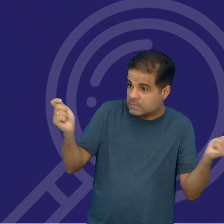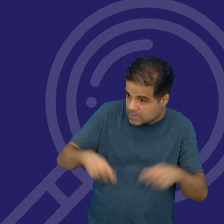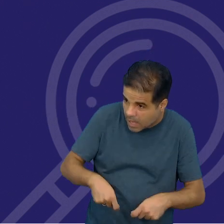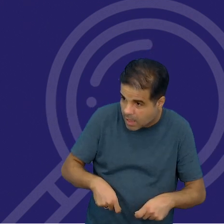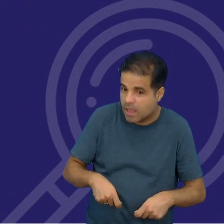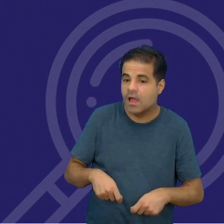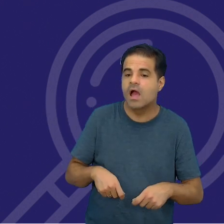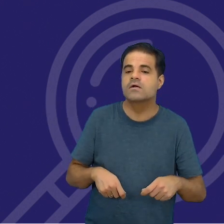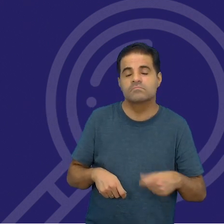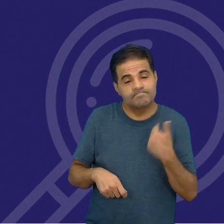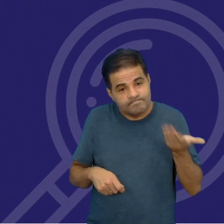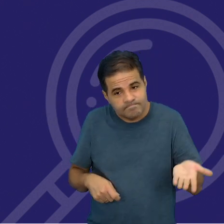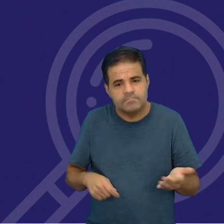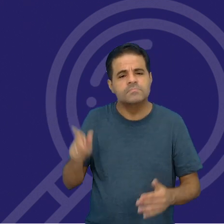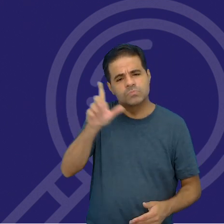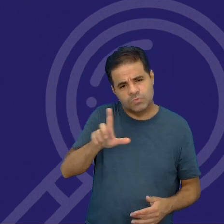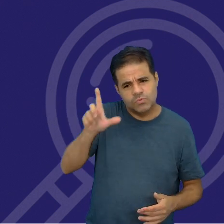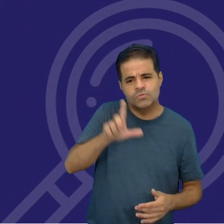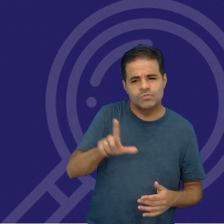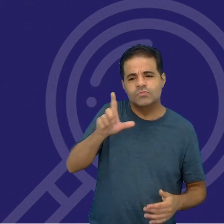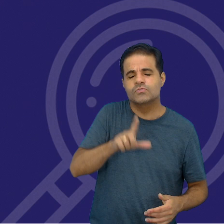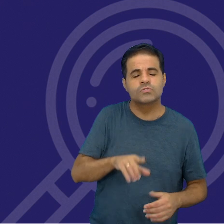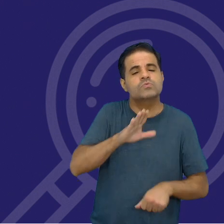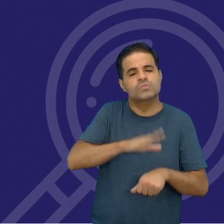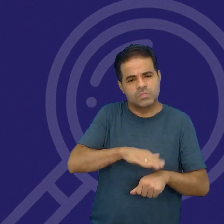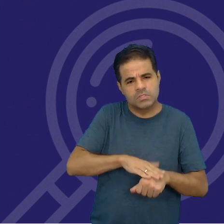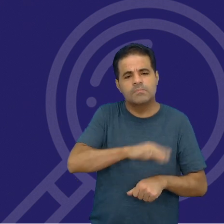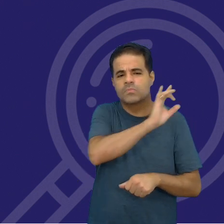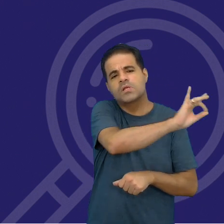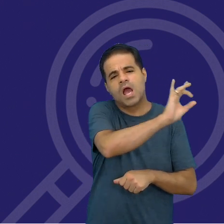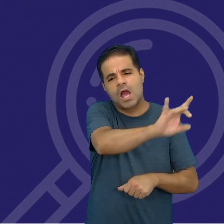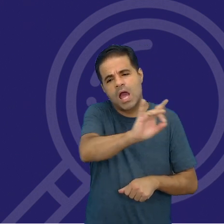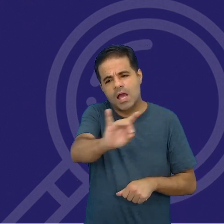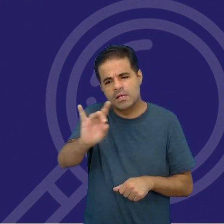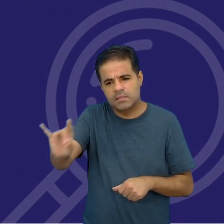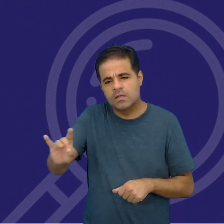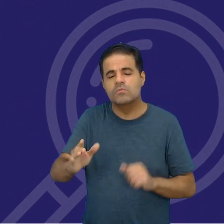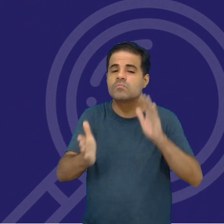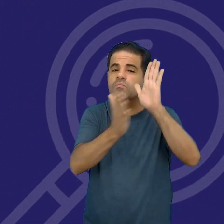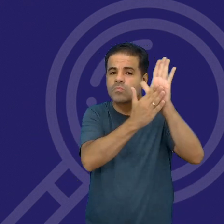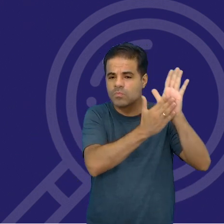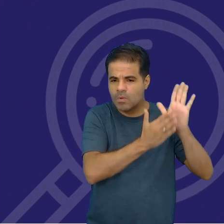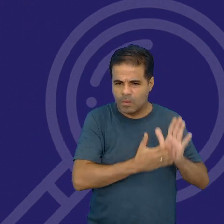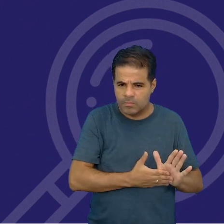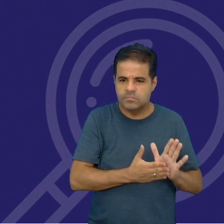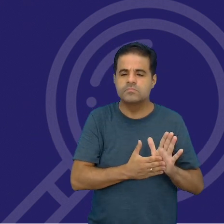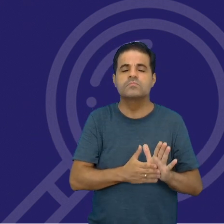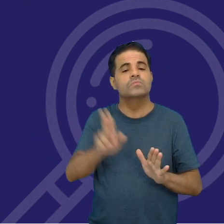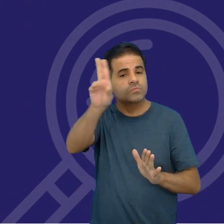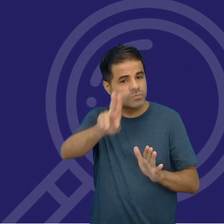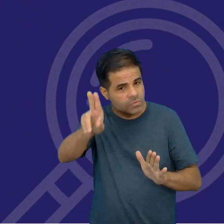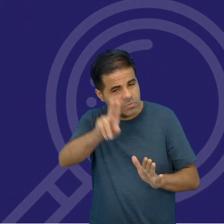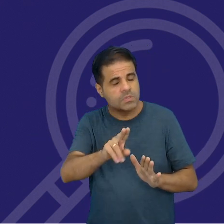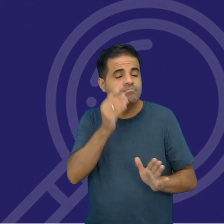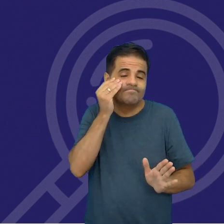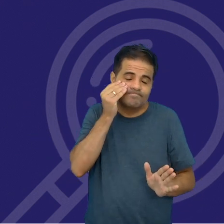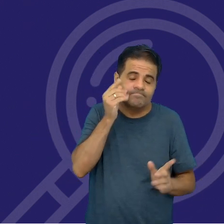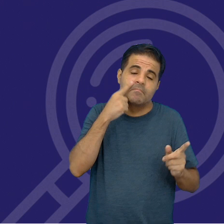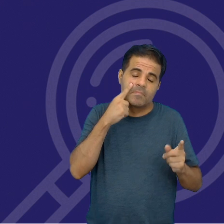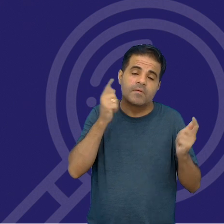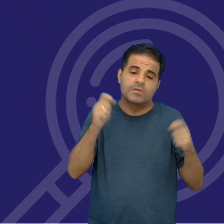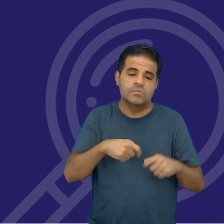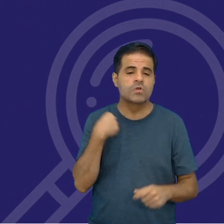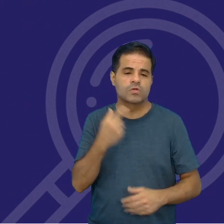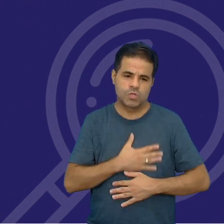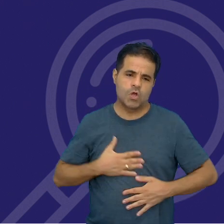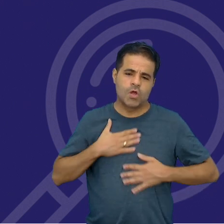possível, claro, né, no tempo de cada um aí, propor, né, usar um simulador para isso. A gente